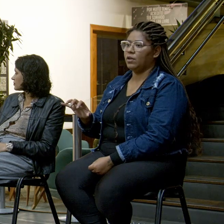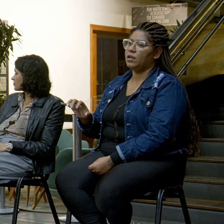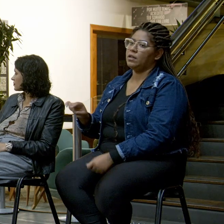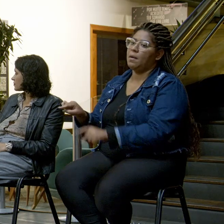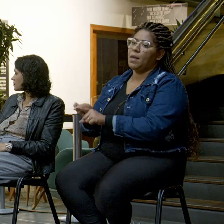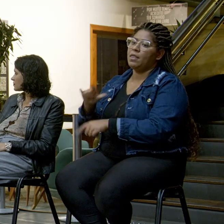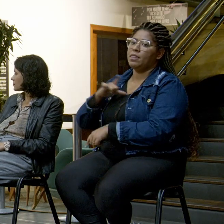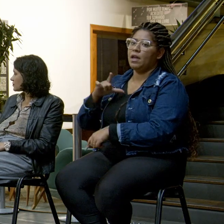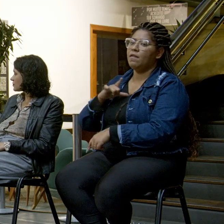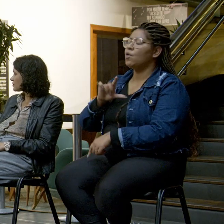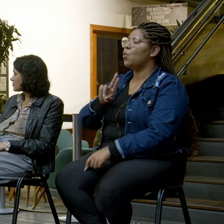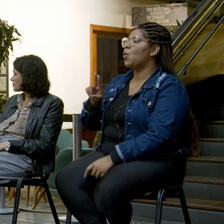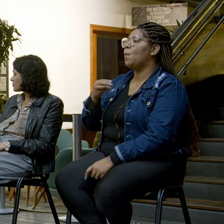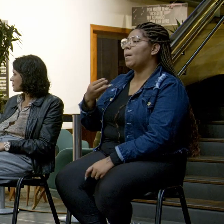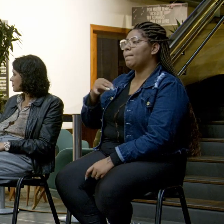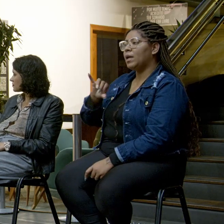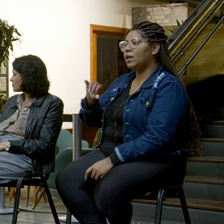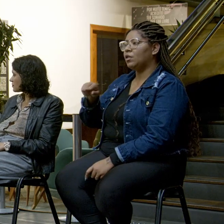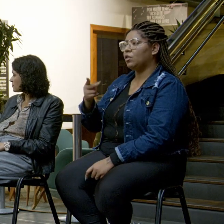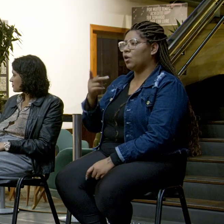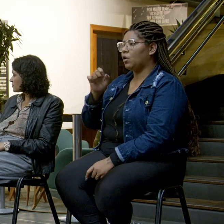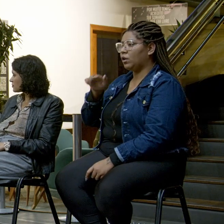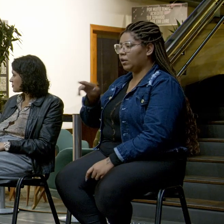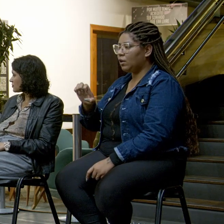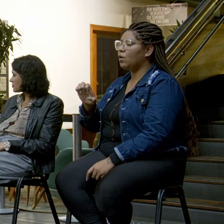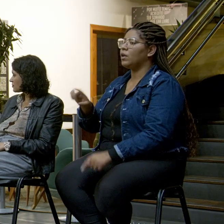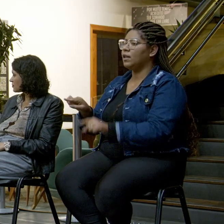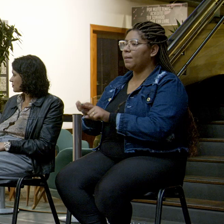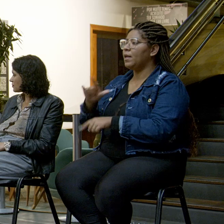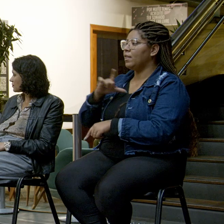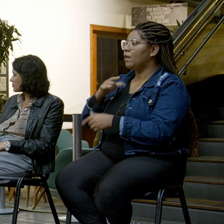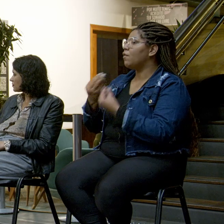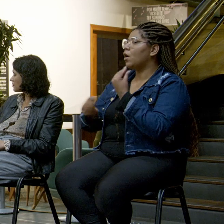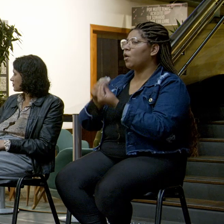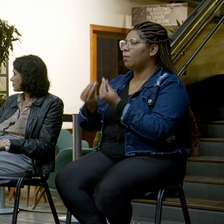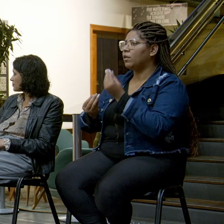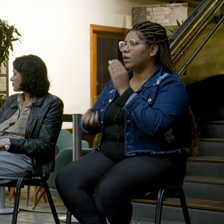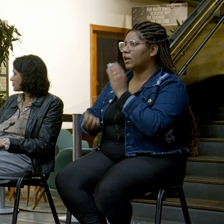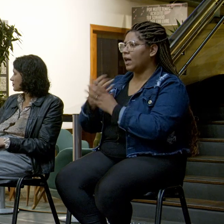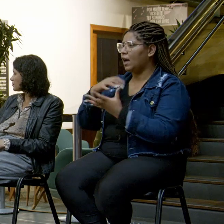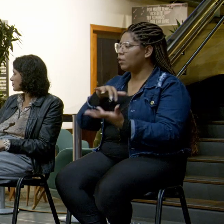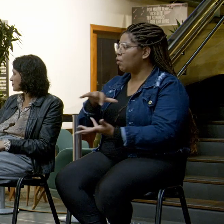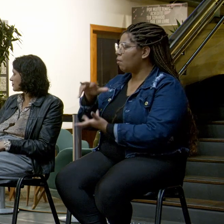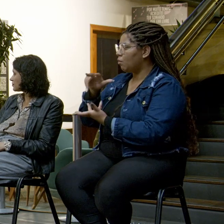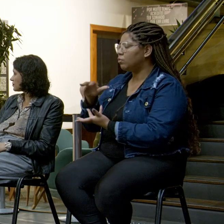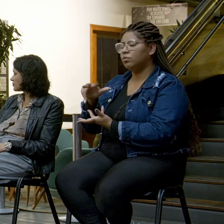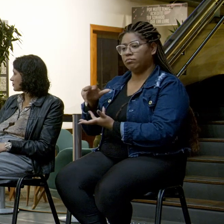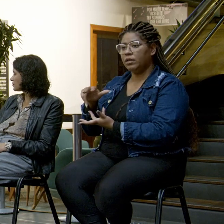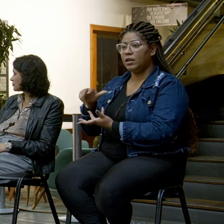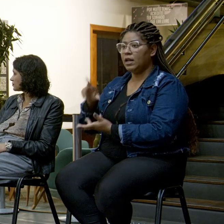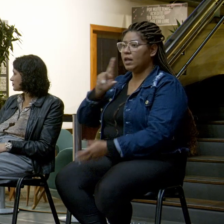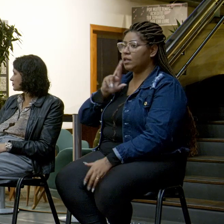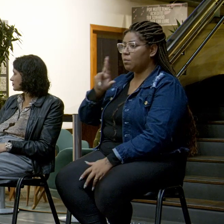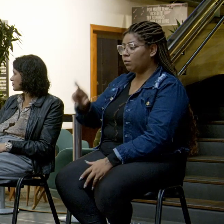que sustentava veementemente que foi a putrefação que deu origem ao mundo. Acusado de heresia, ele respondeu a um